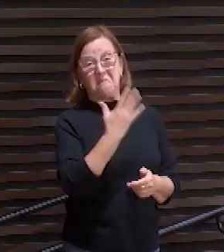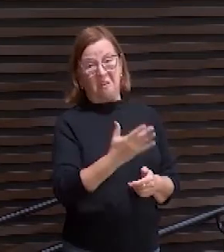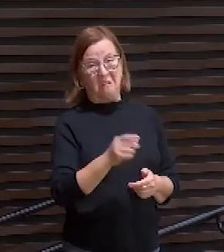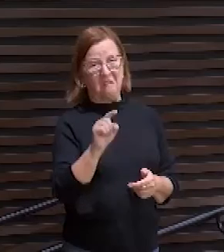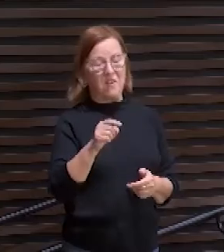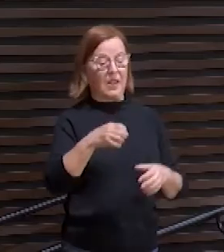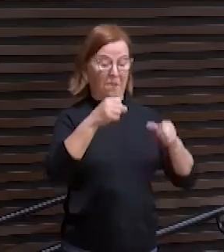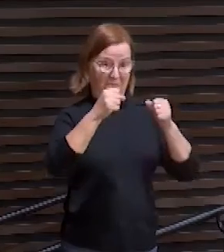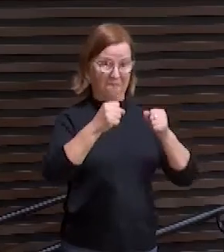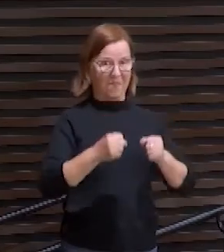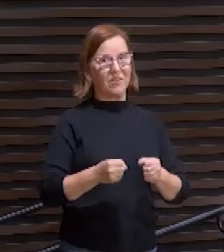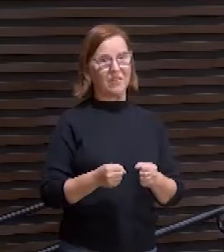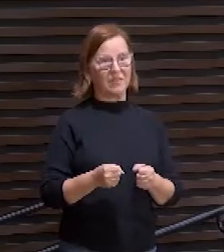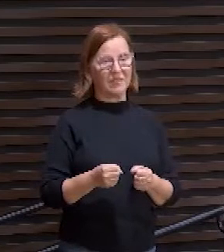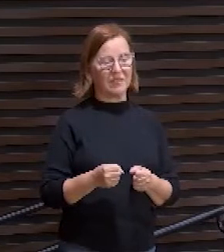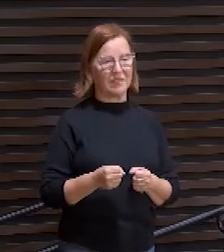pode,